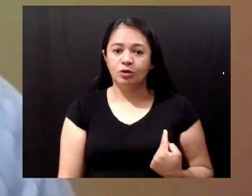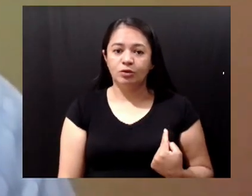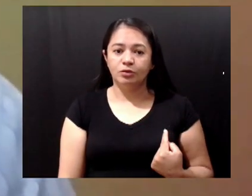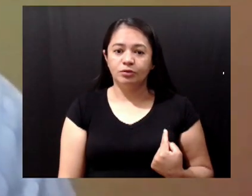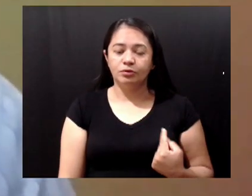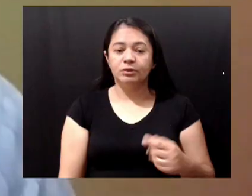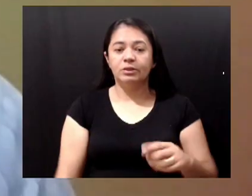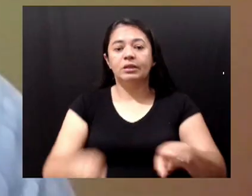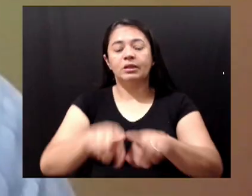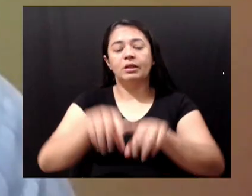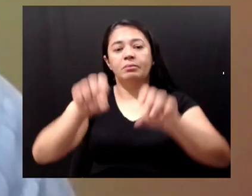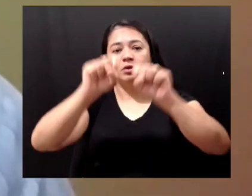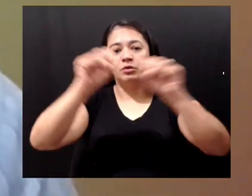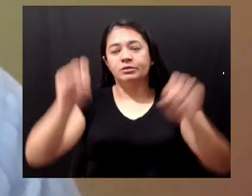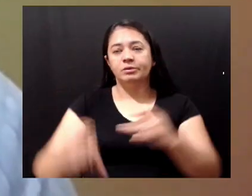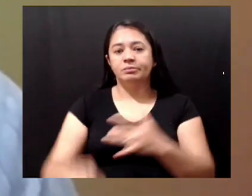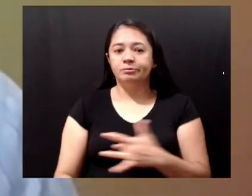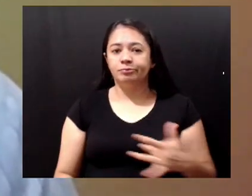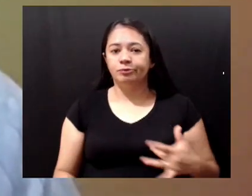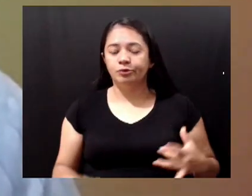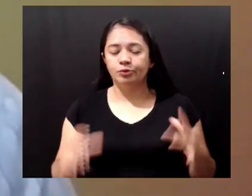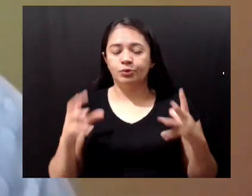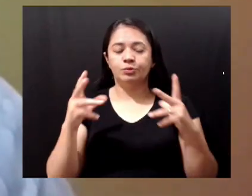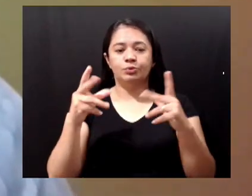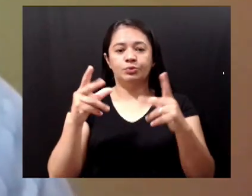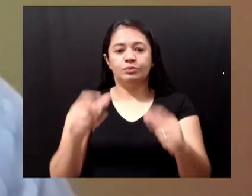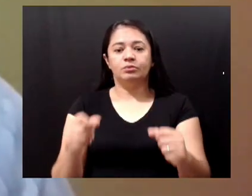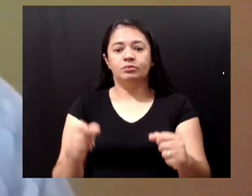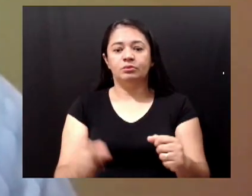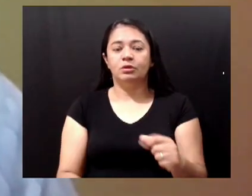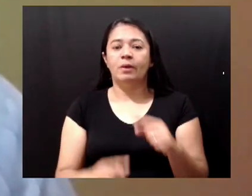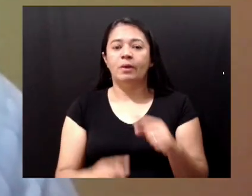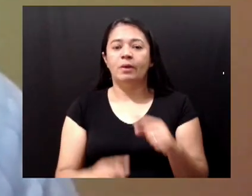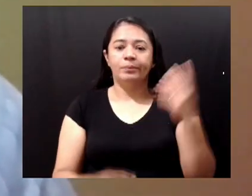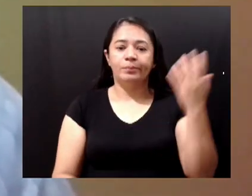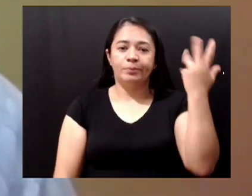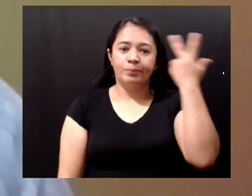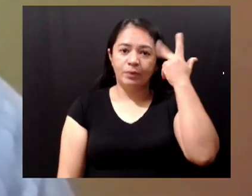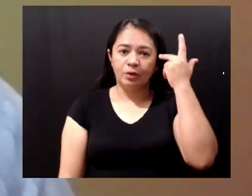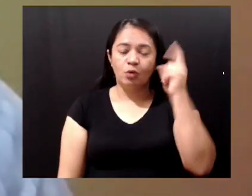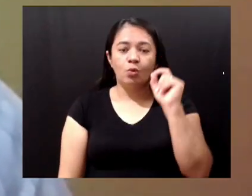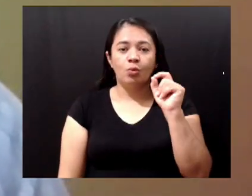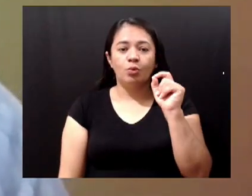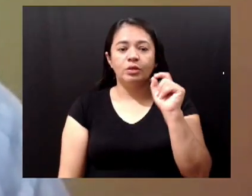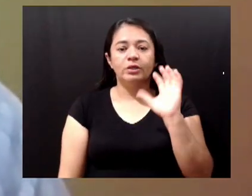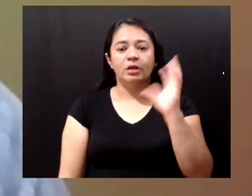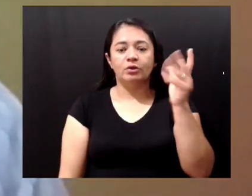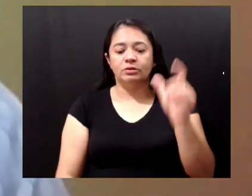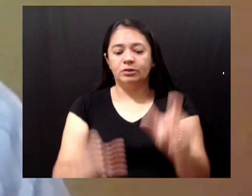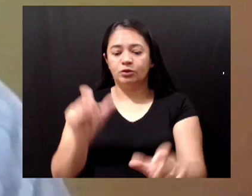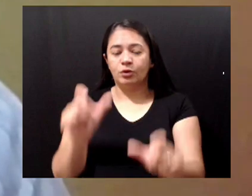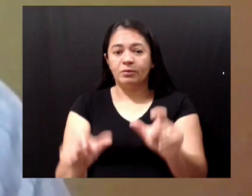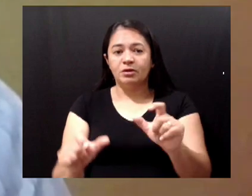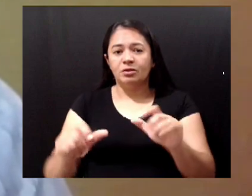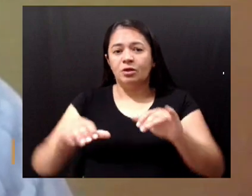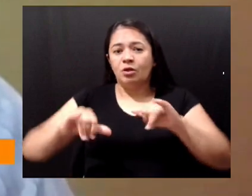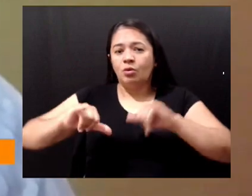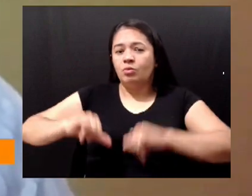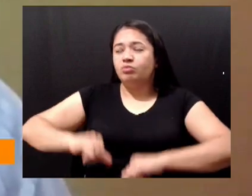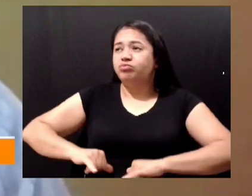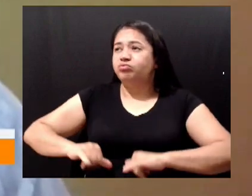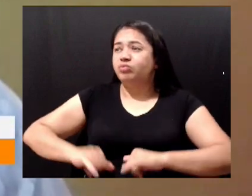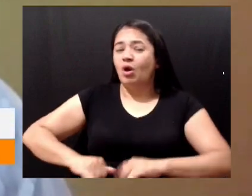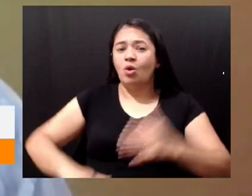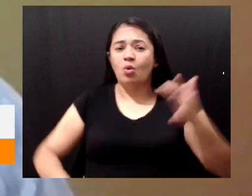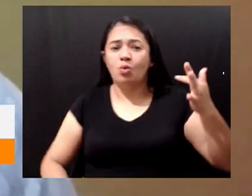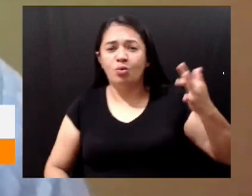enfim. Que naturalmente o ser humano, ele diante de um sofrimento, de uma dor, de um mal-estar,